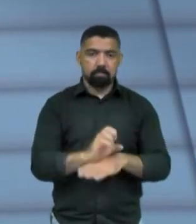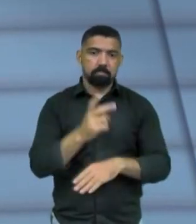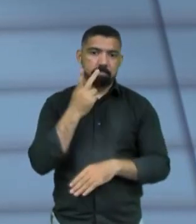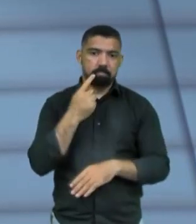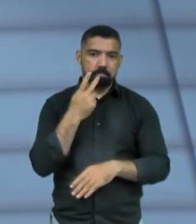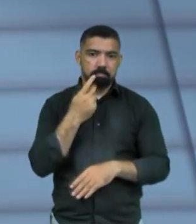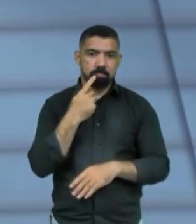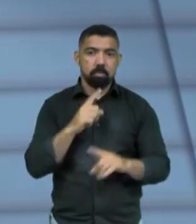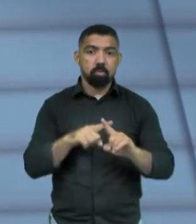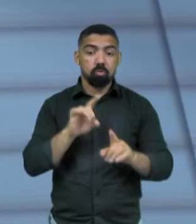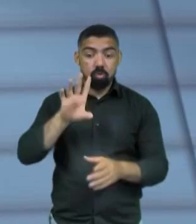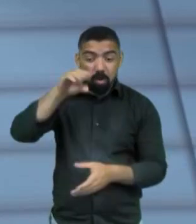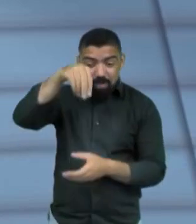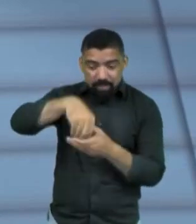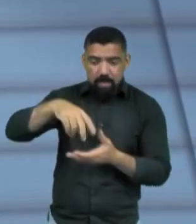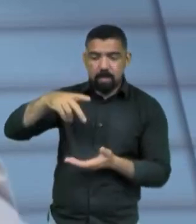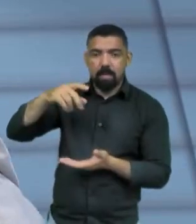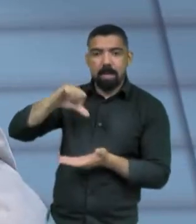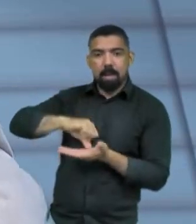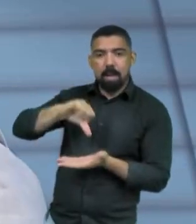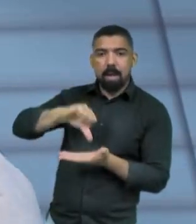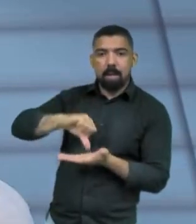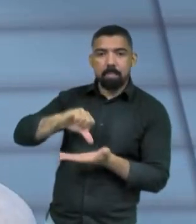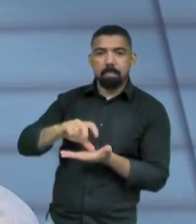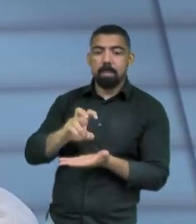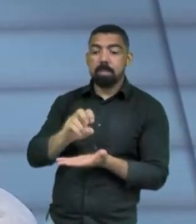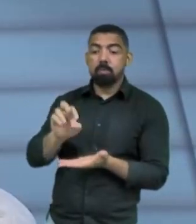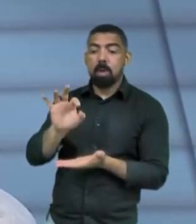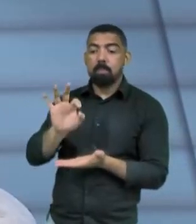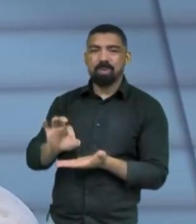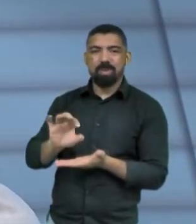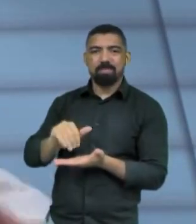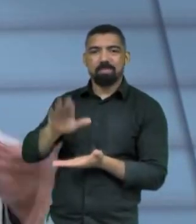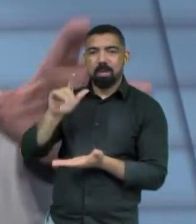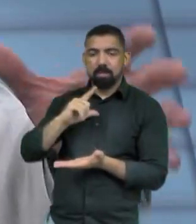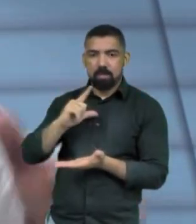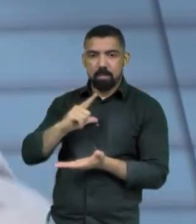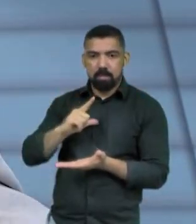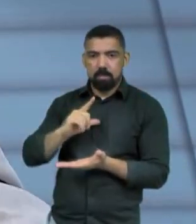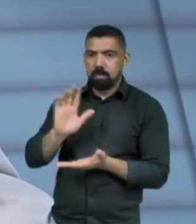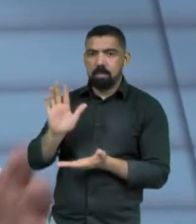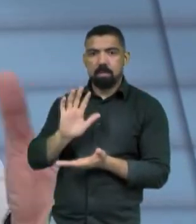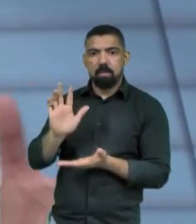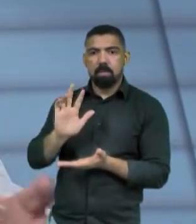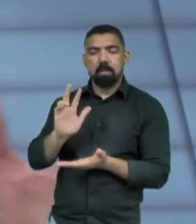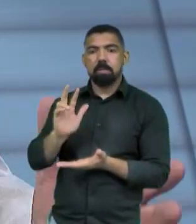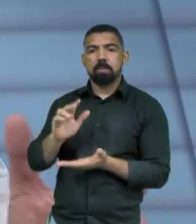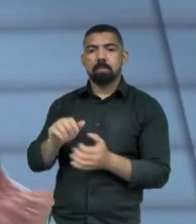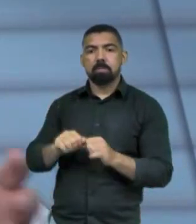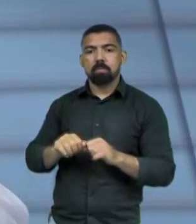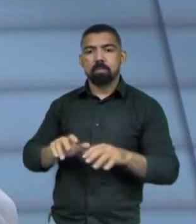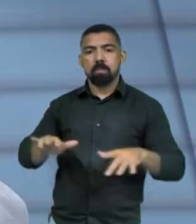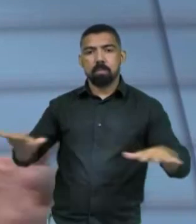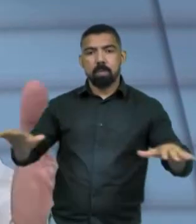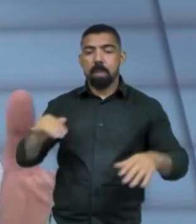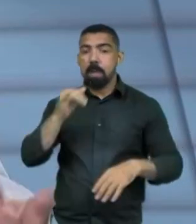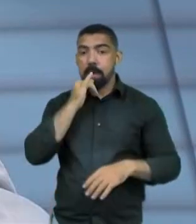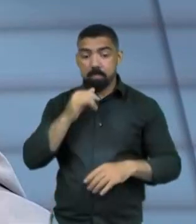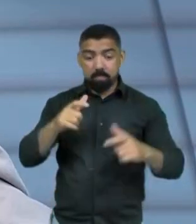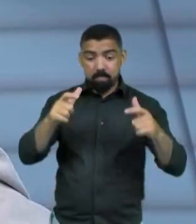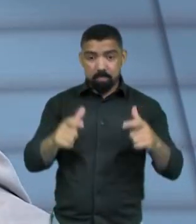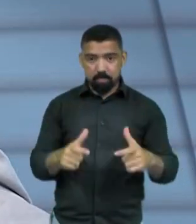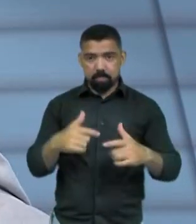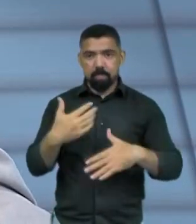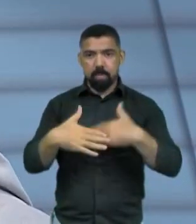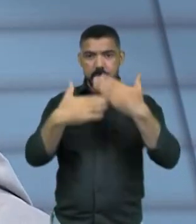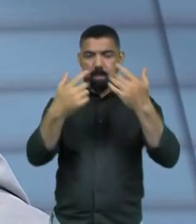mesmo? E isso é mais de 50%. E isso não existe no mundo nenhum local que se desenvolveu sem haver uma